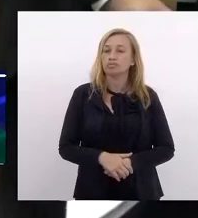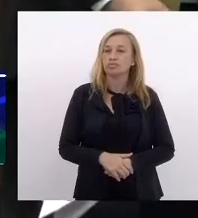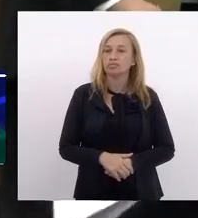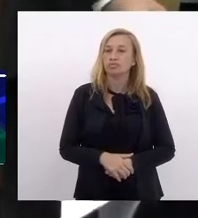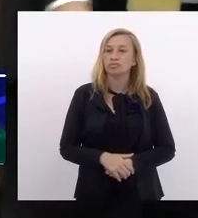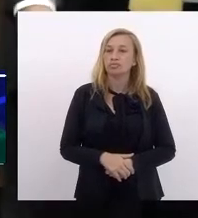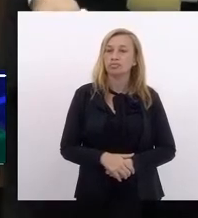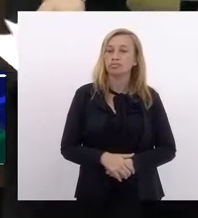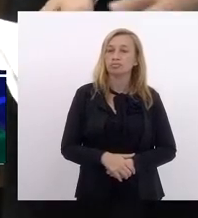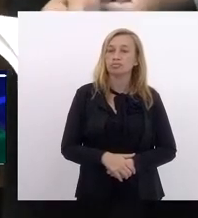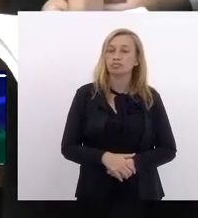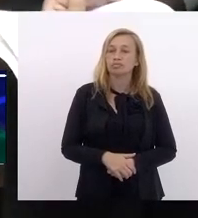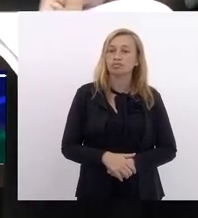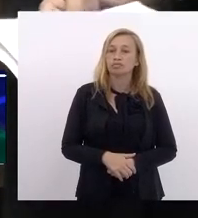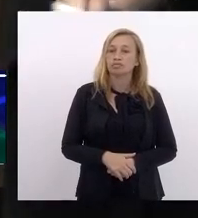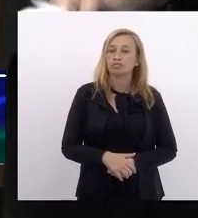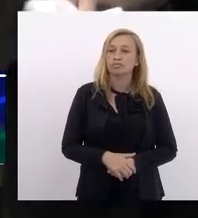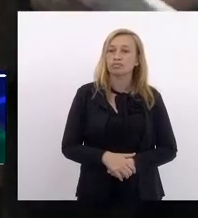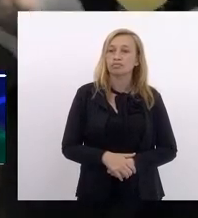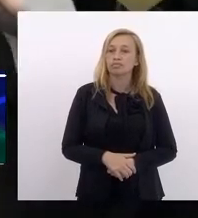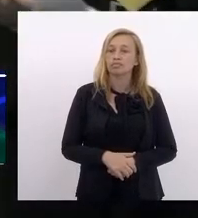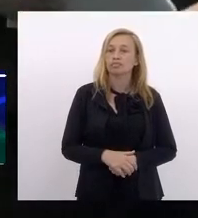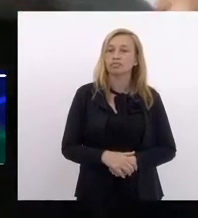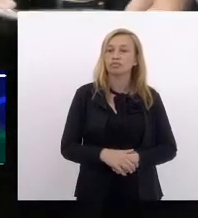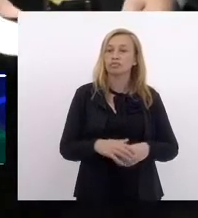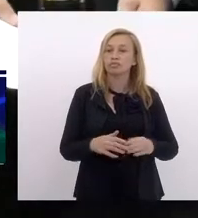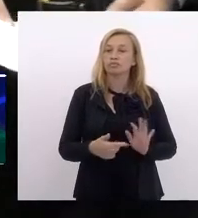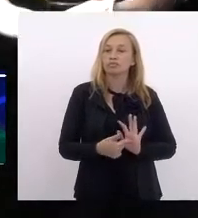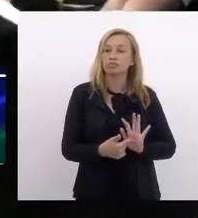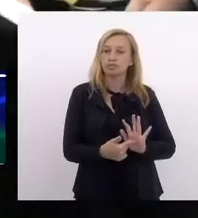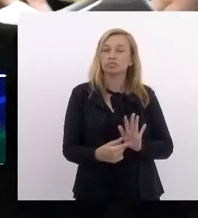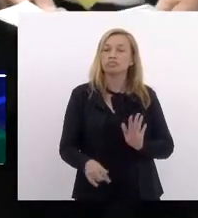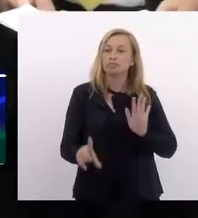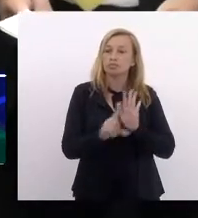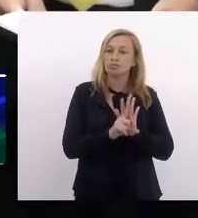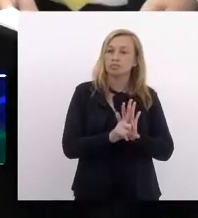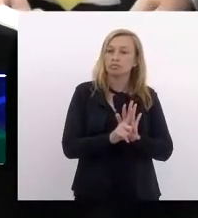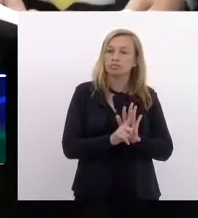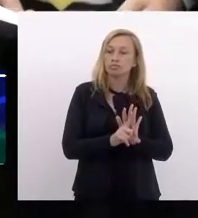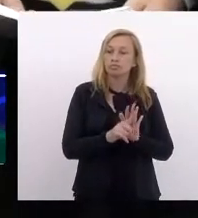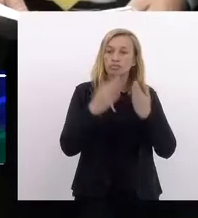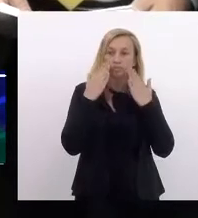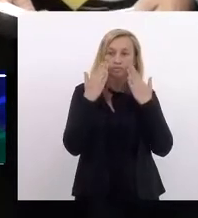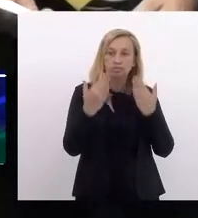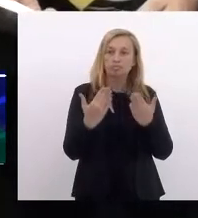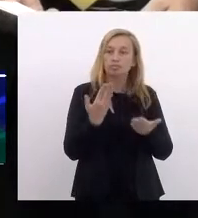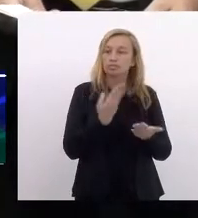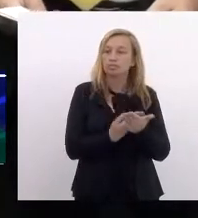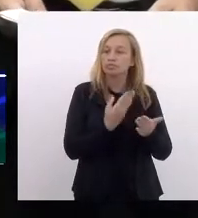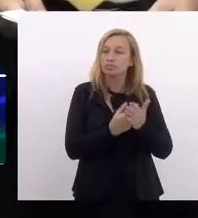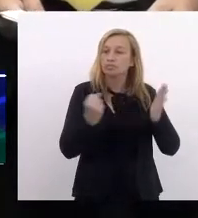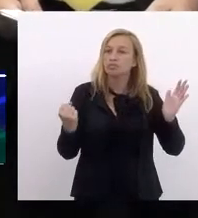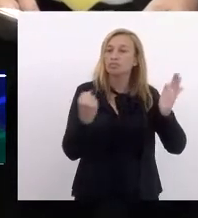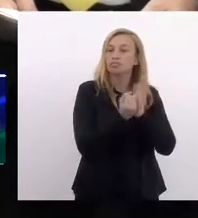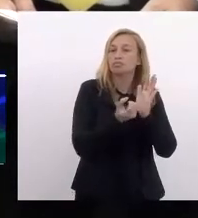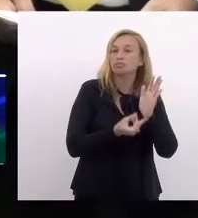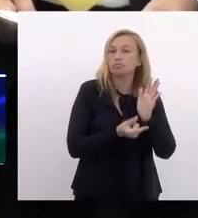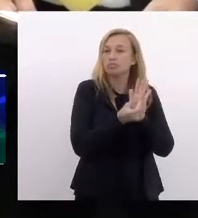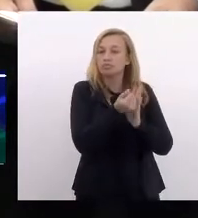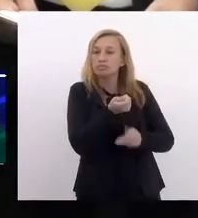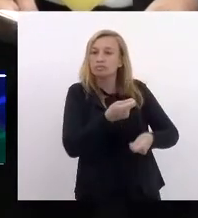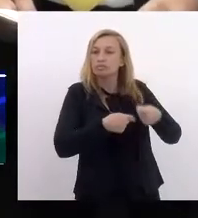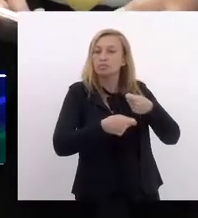dizendo o seguinte: a efetividade da presente lei estará condicionada à apresentação de estudo de impacto orçamentário e